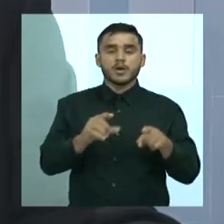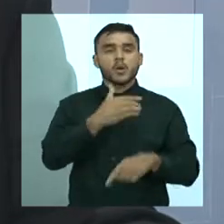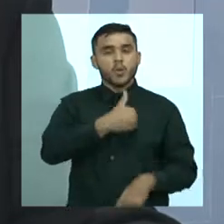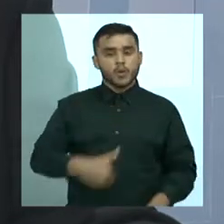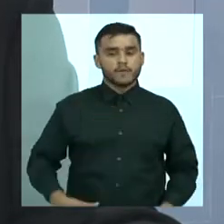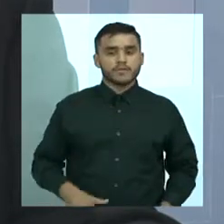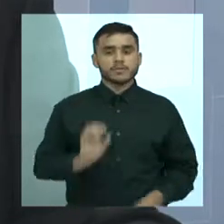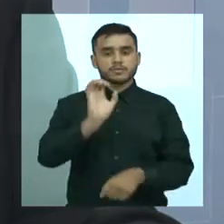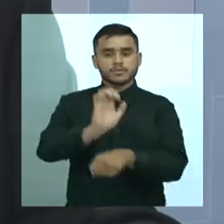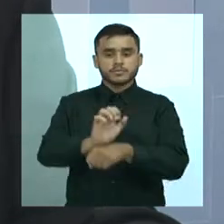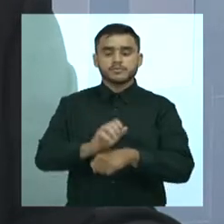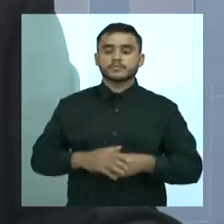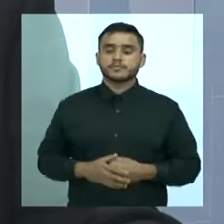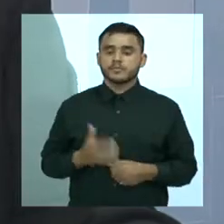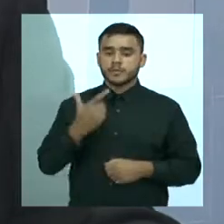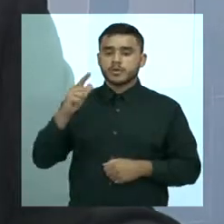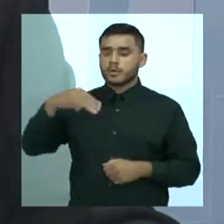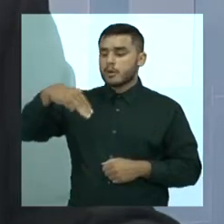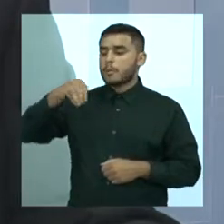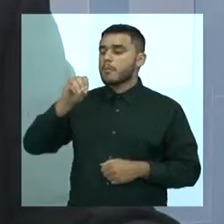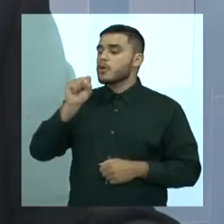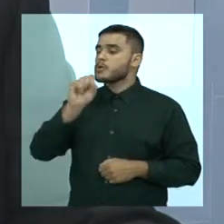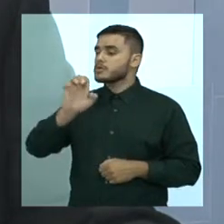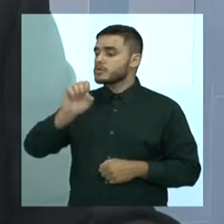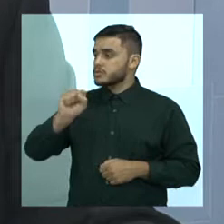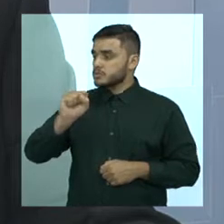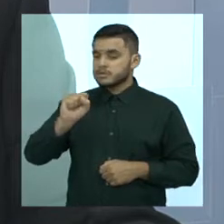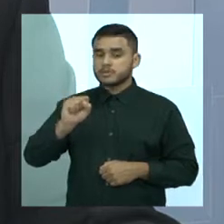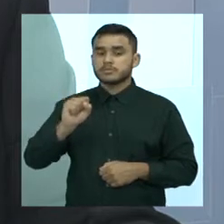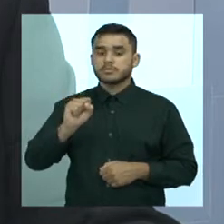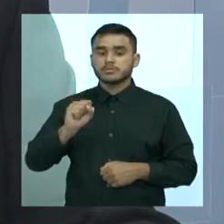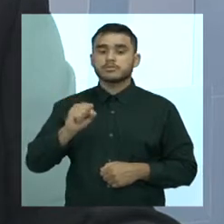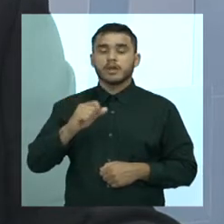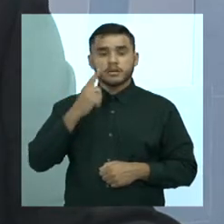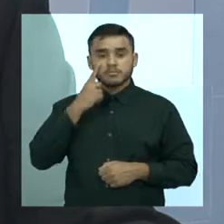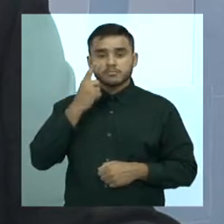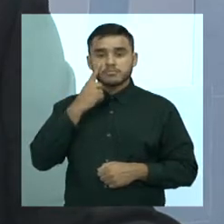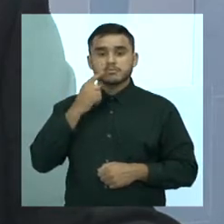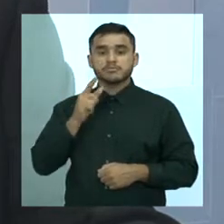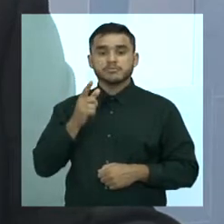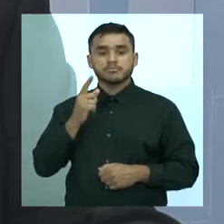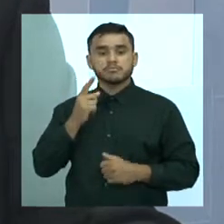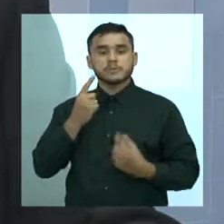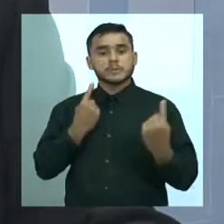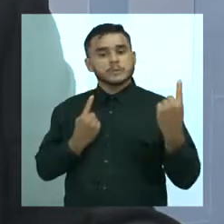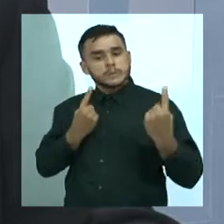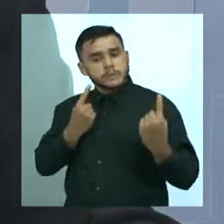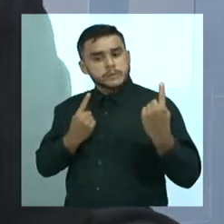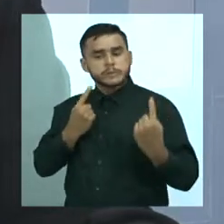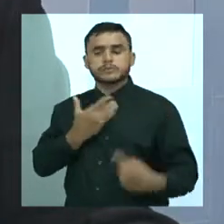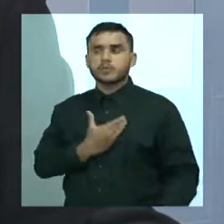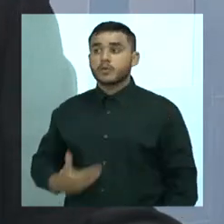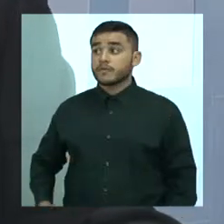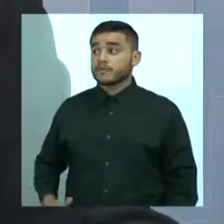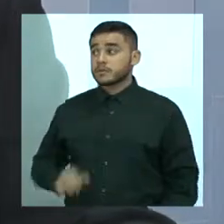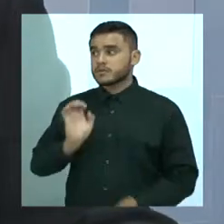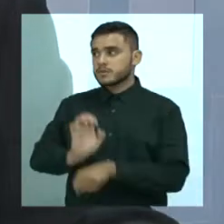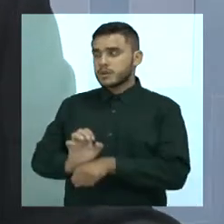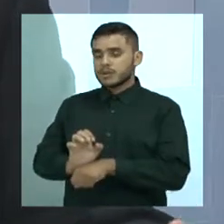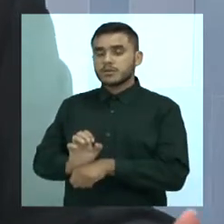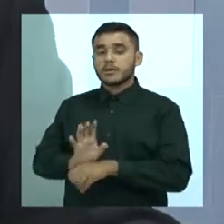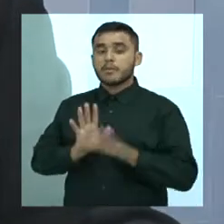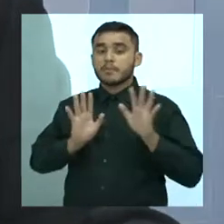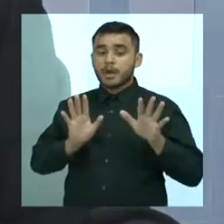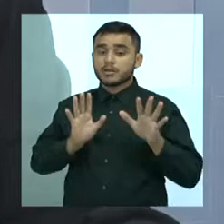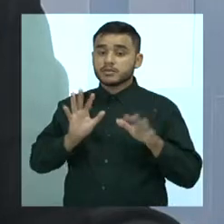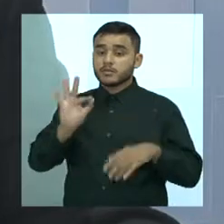estadual. Moses Rodrigues, esse é adversário a nível estadual, mas é aliado a nível federal, até porque ele não tem para onde